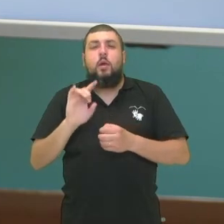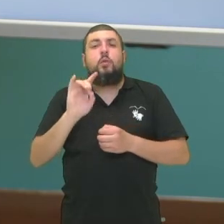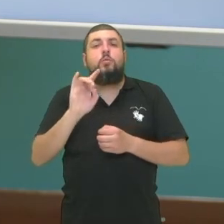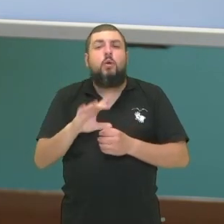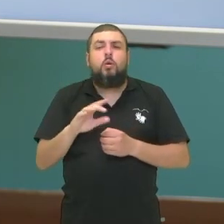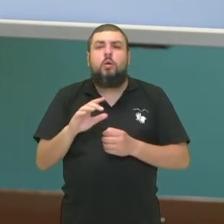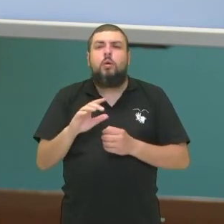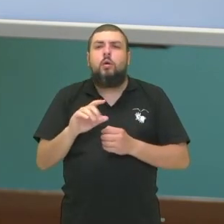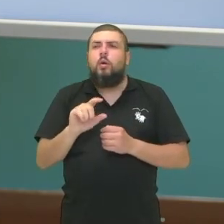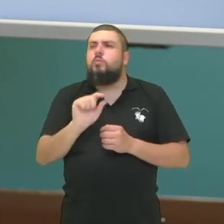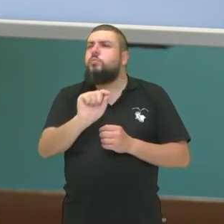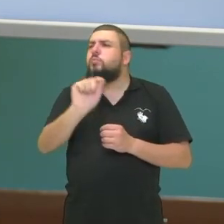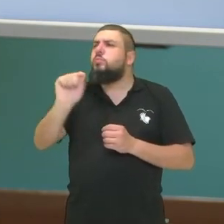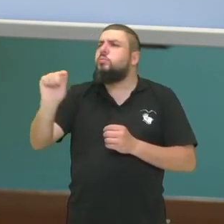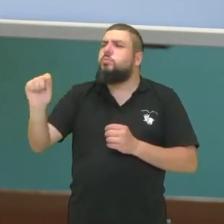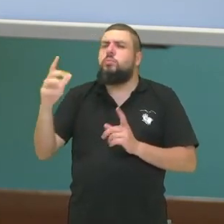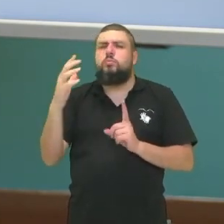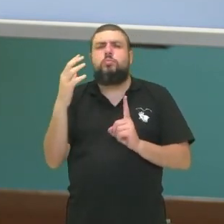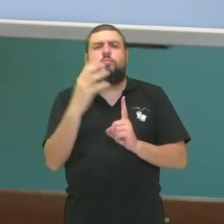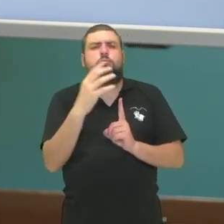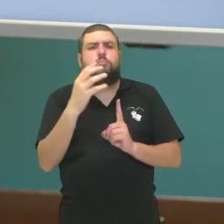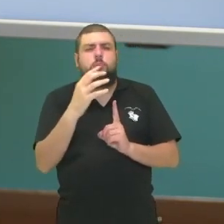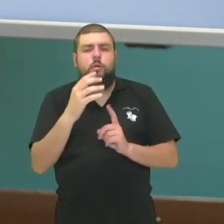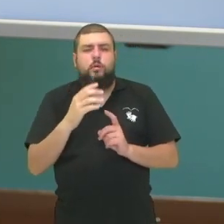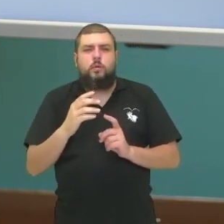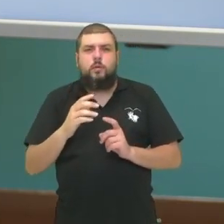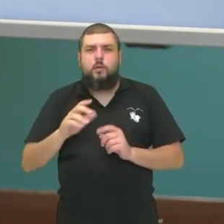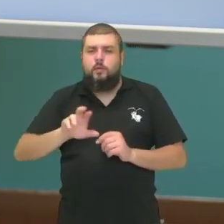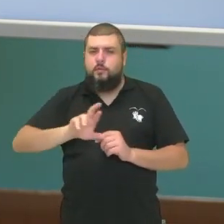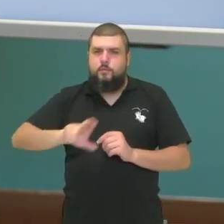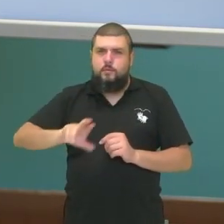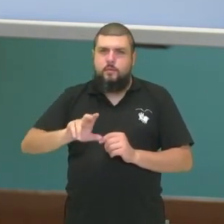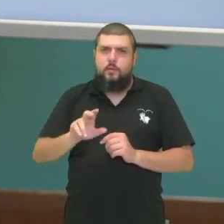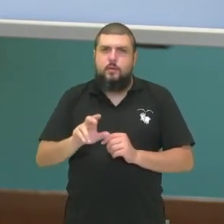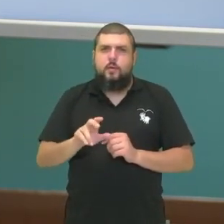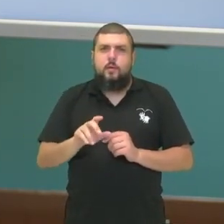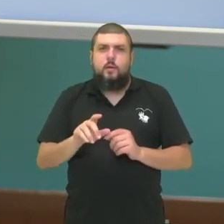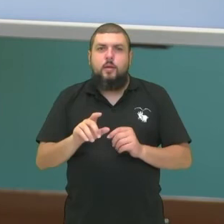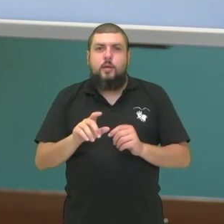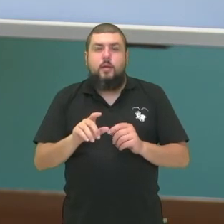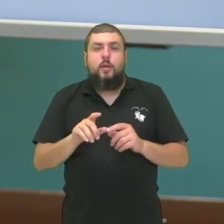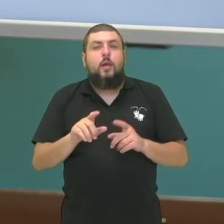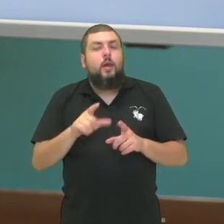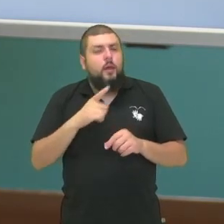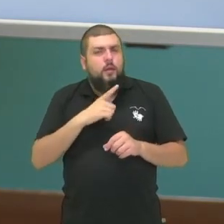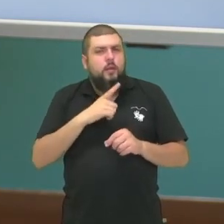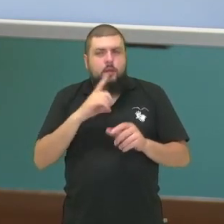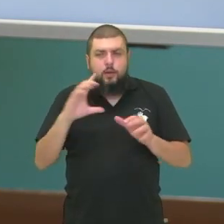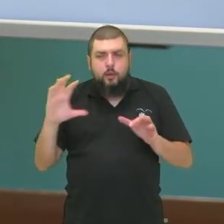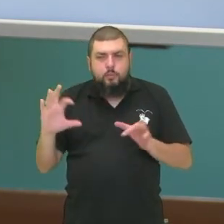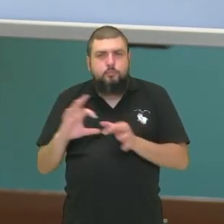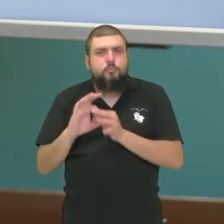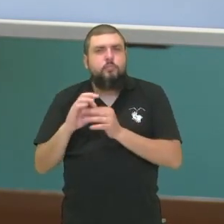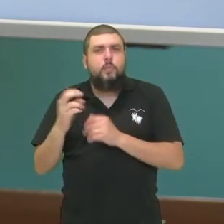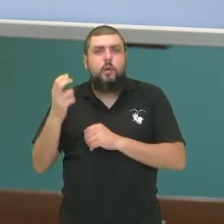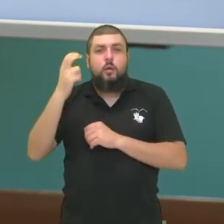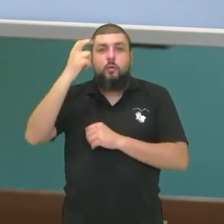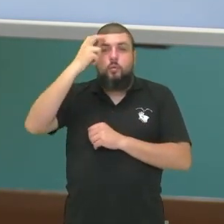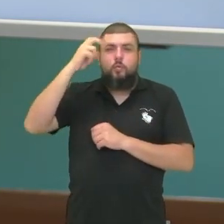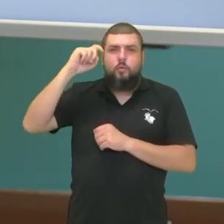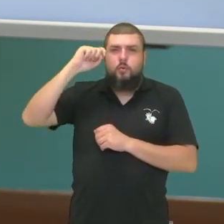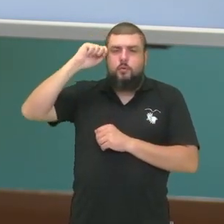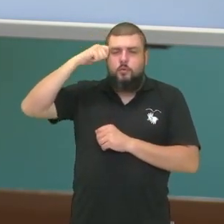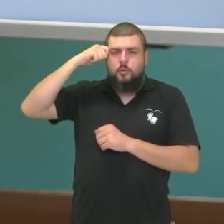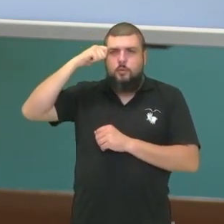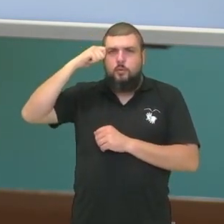por inúmeros ritmos. Ela sempre manteve uma ligação com a cultura negra, sobretudo a partir da